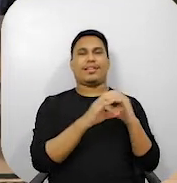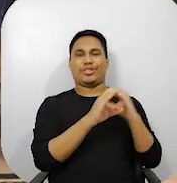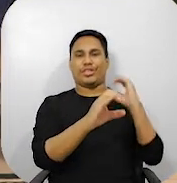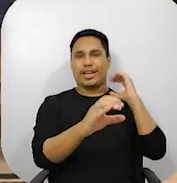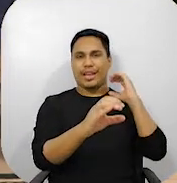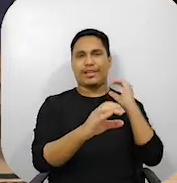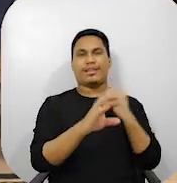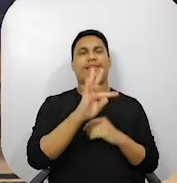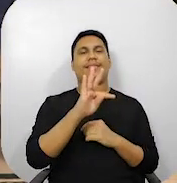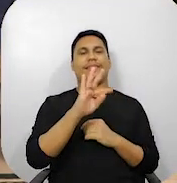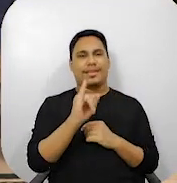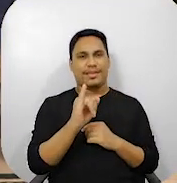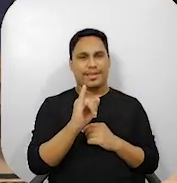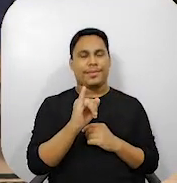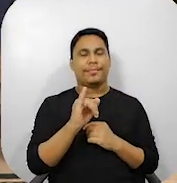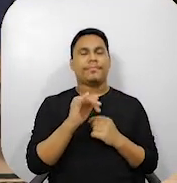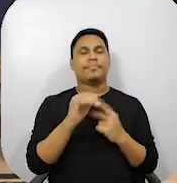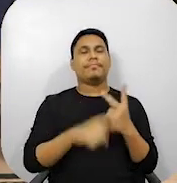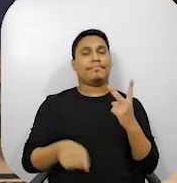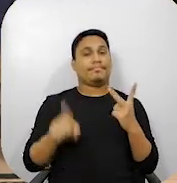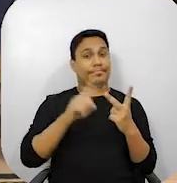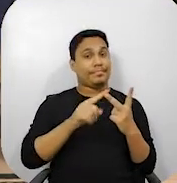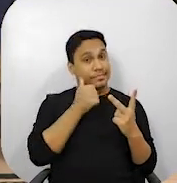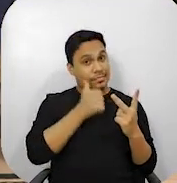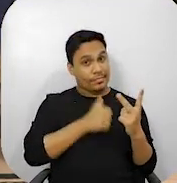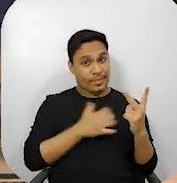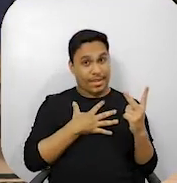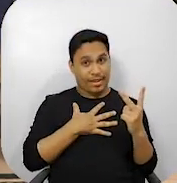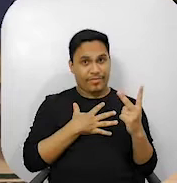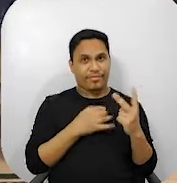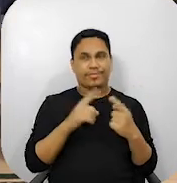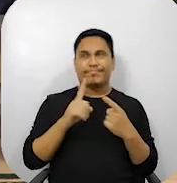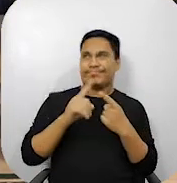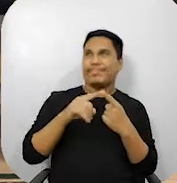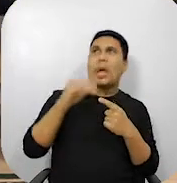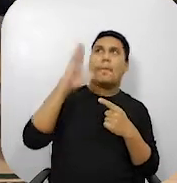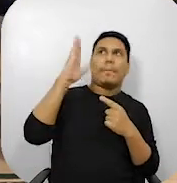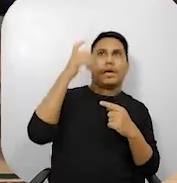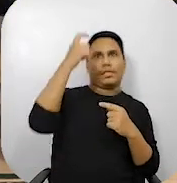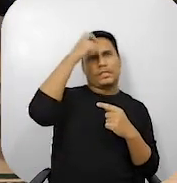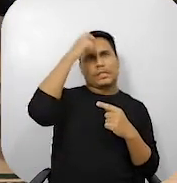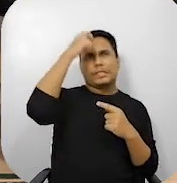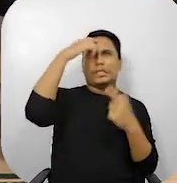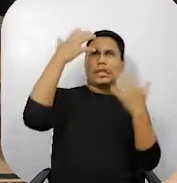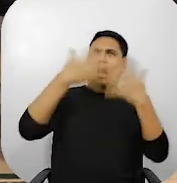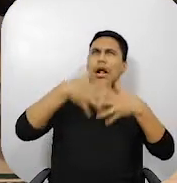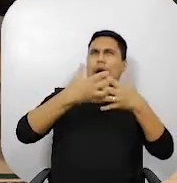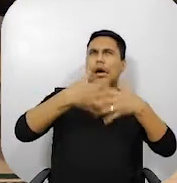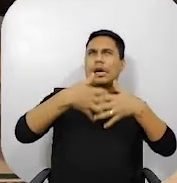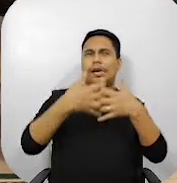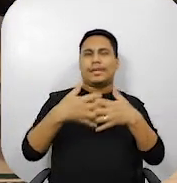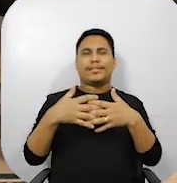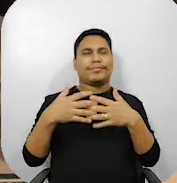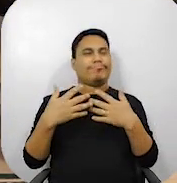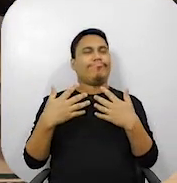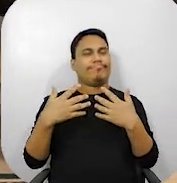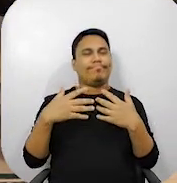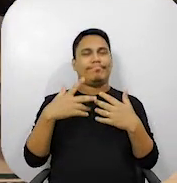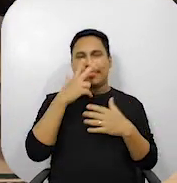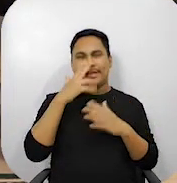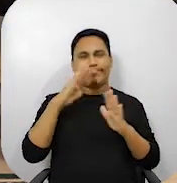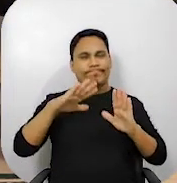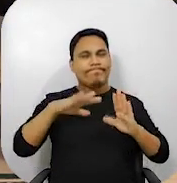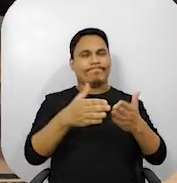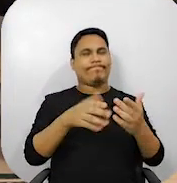na área de t.i. e ela não é uma coisa mais racional mas já é mas na lógica mais assim bem